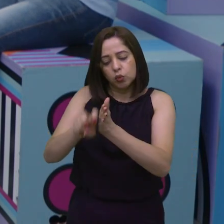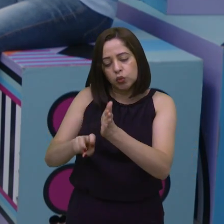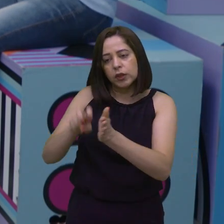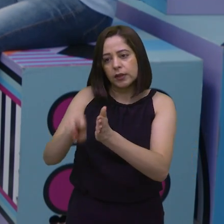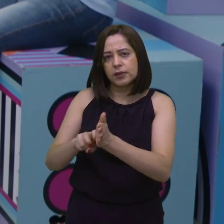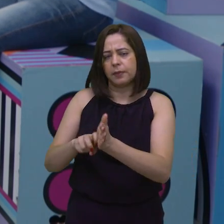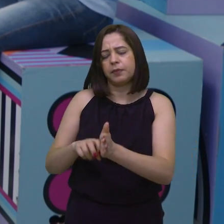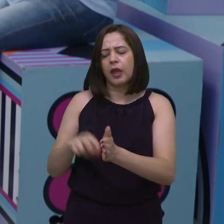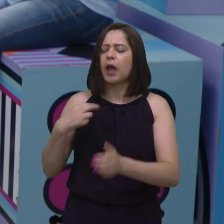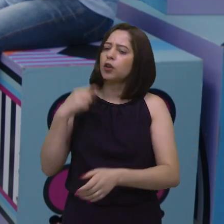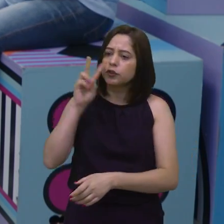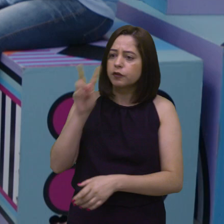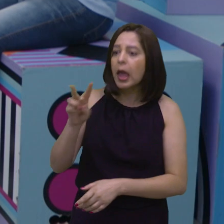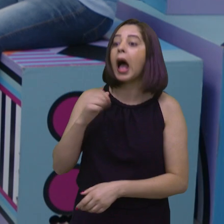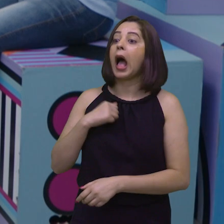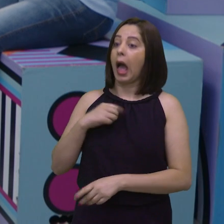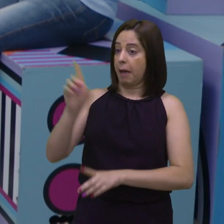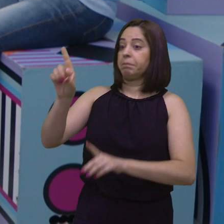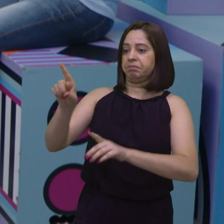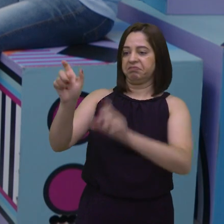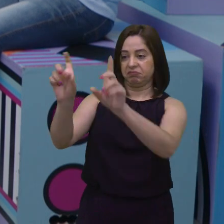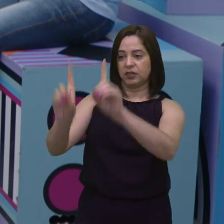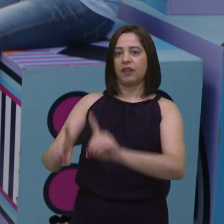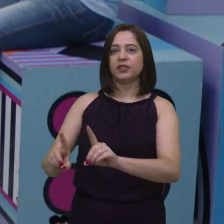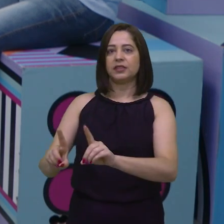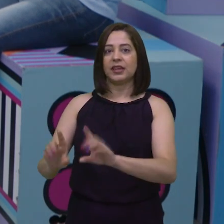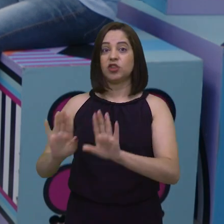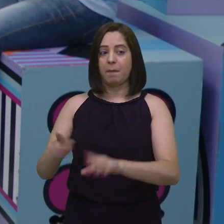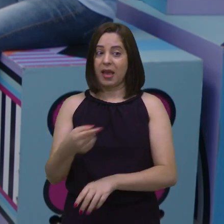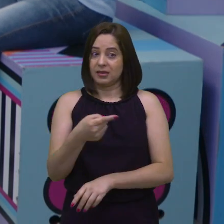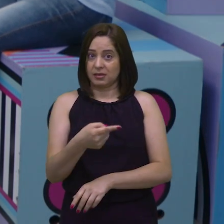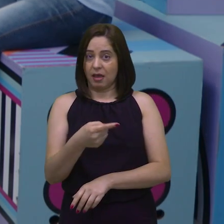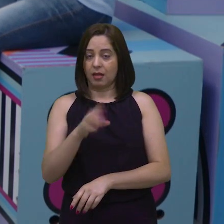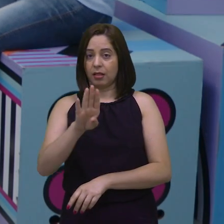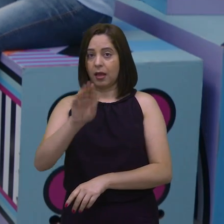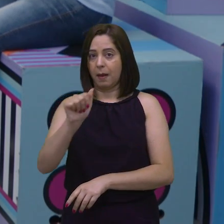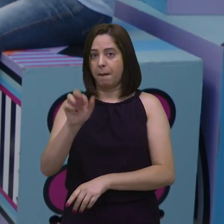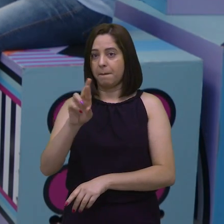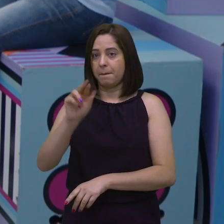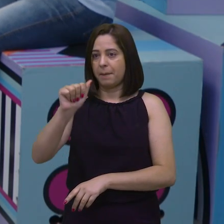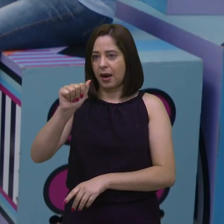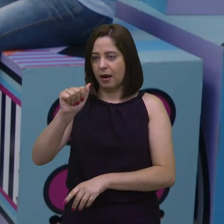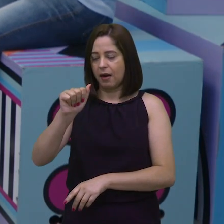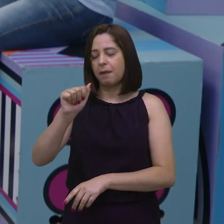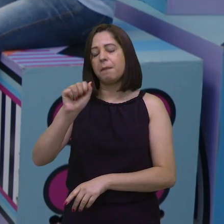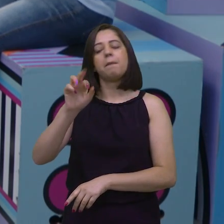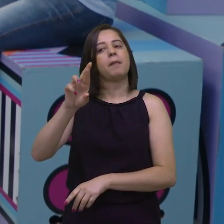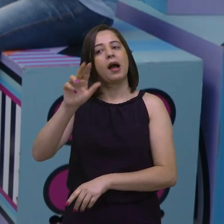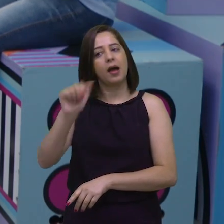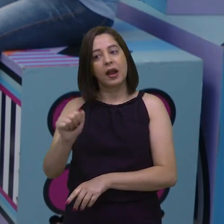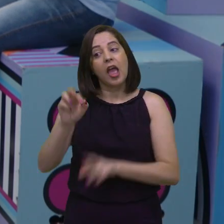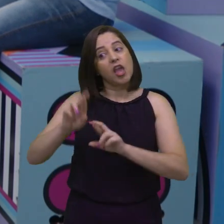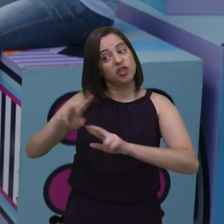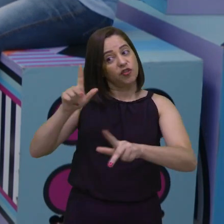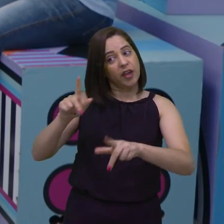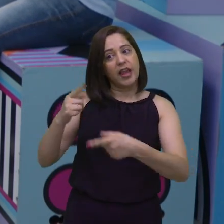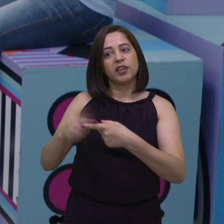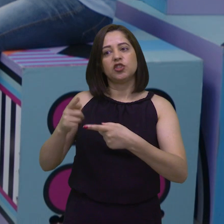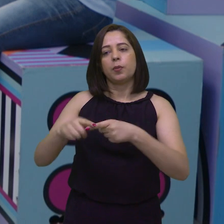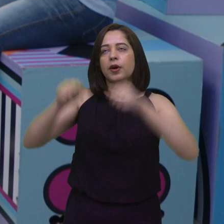torna visível, como a Bárbara bem pontuou, diferentemente da condição da Bárbara, que é de uma pessoa autista, né? Mas no teu